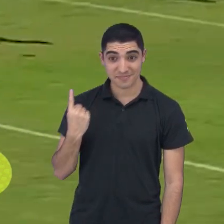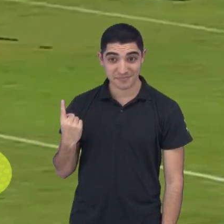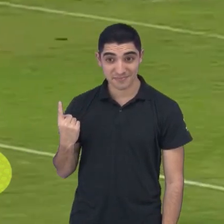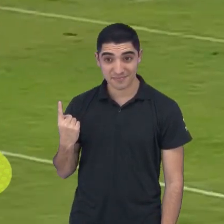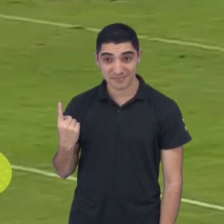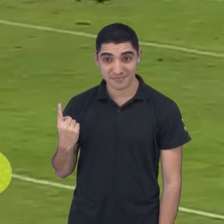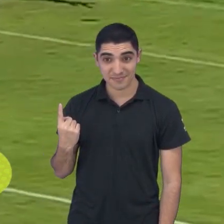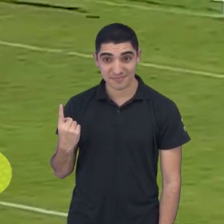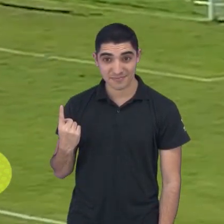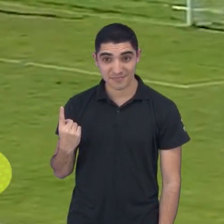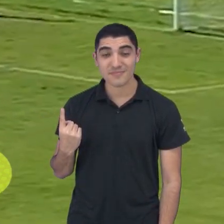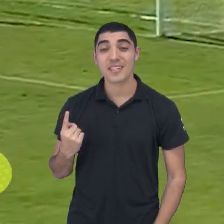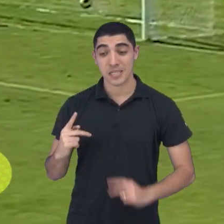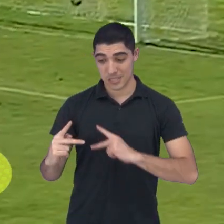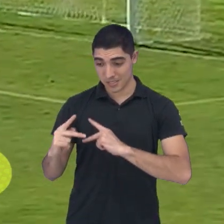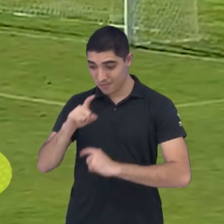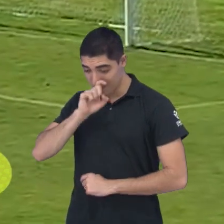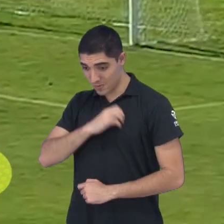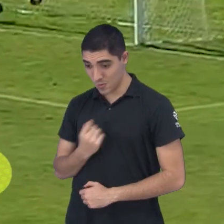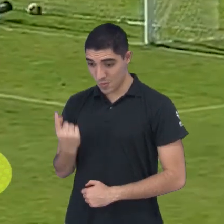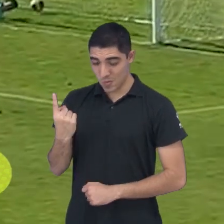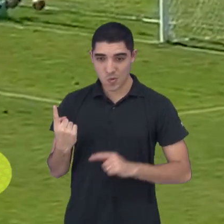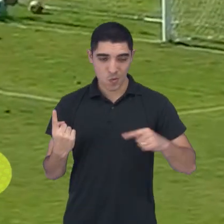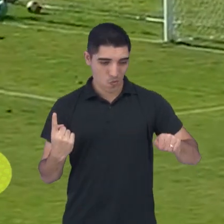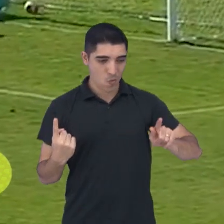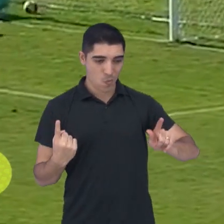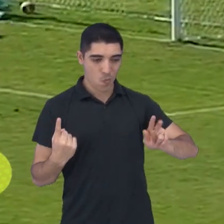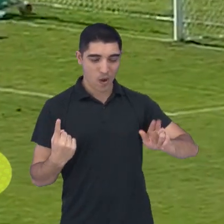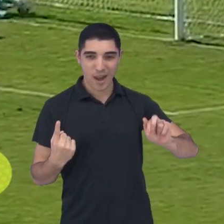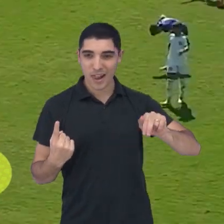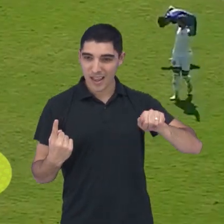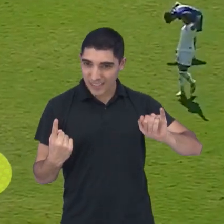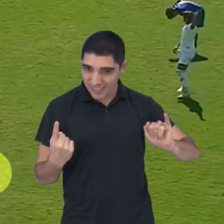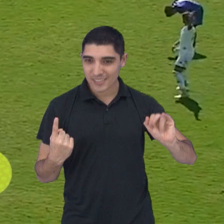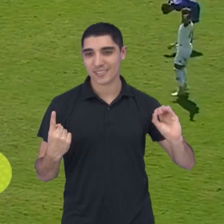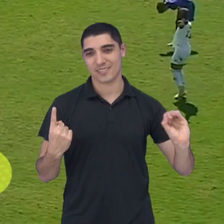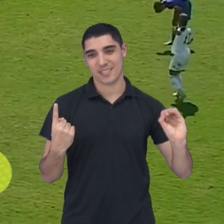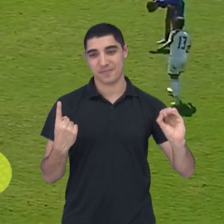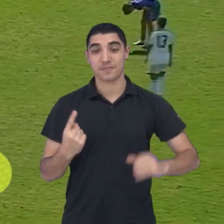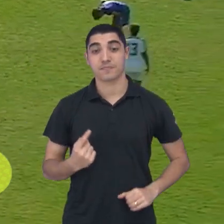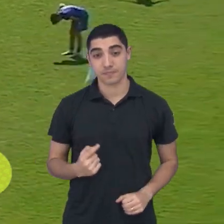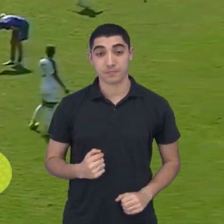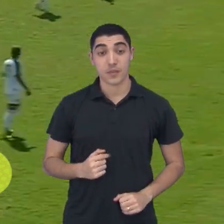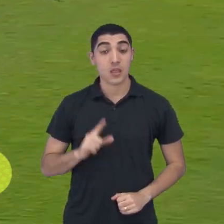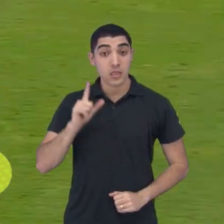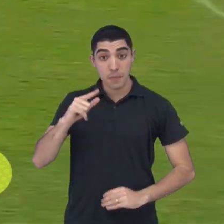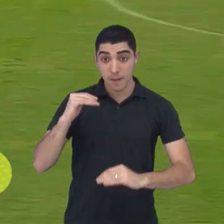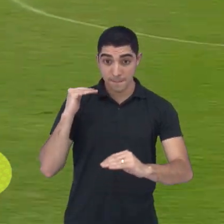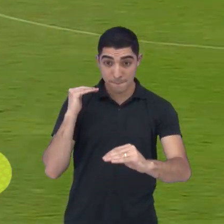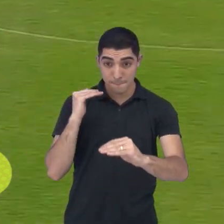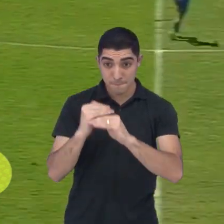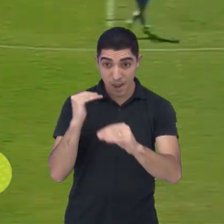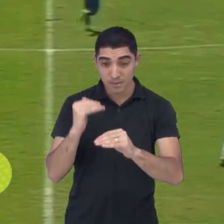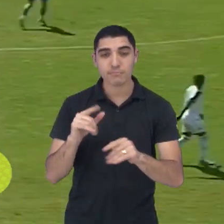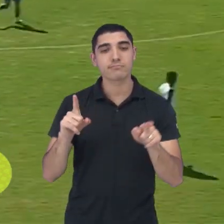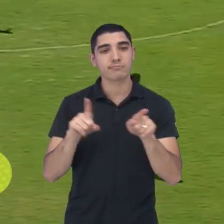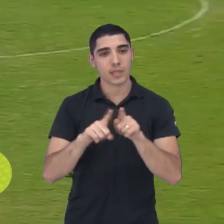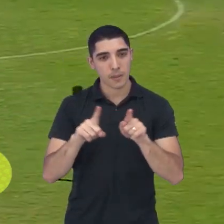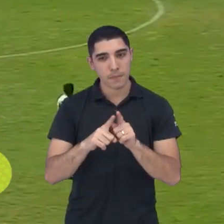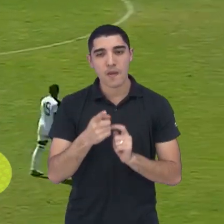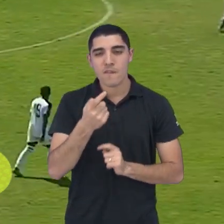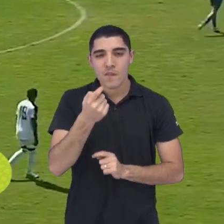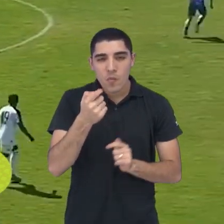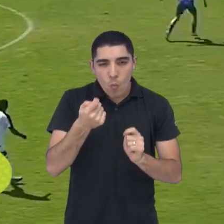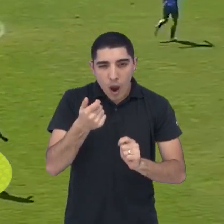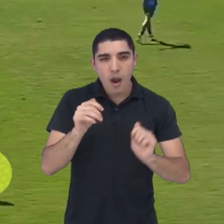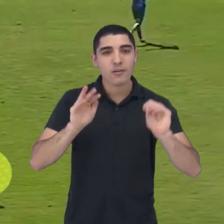São José. São José 1, Guarani 0, placar do primeiro tempo. O empate do Guarani também saiu no finzinho de jogo e